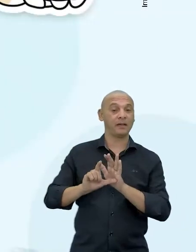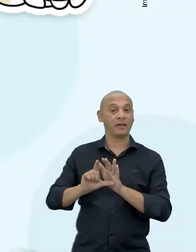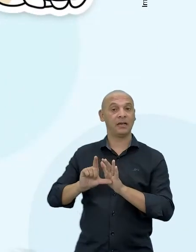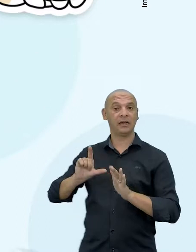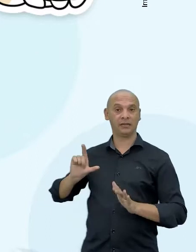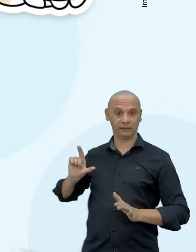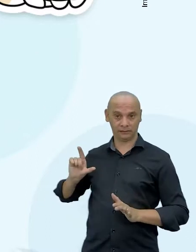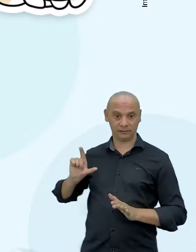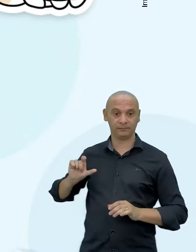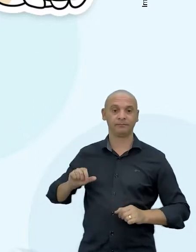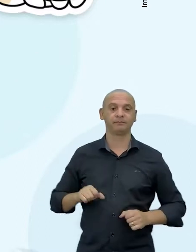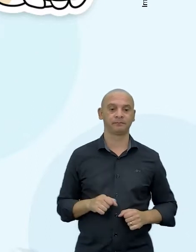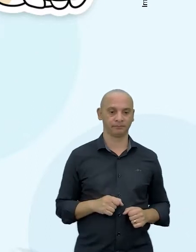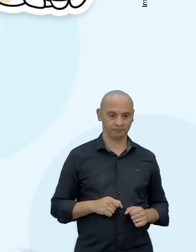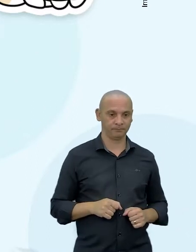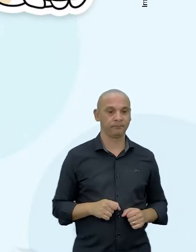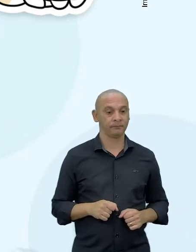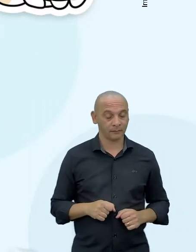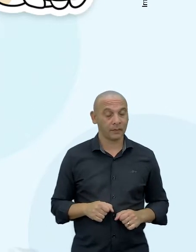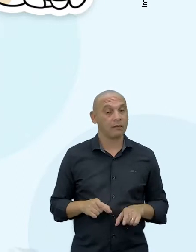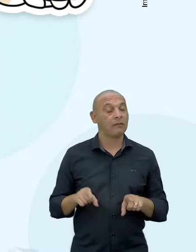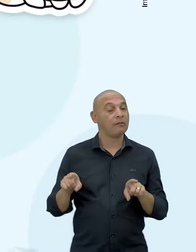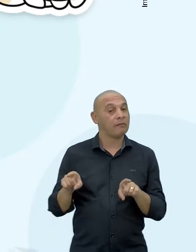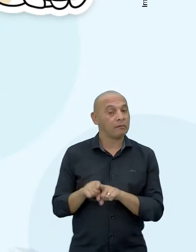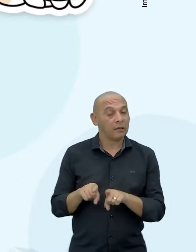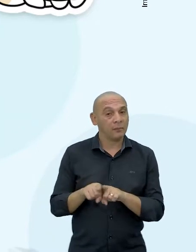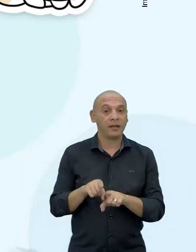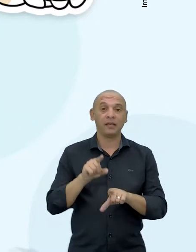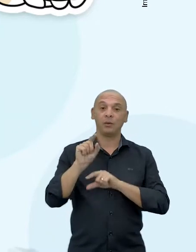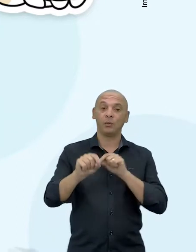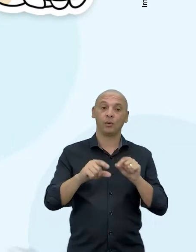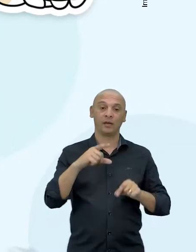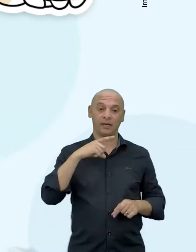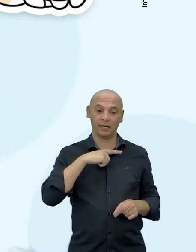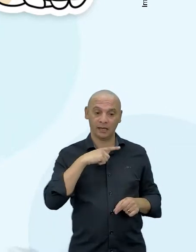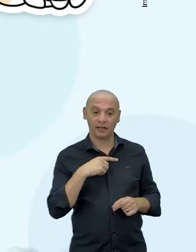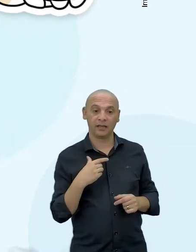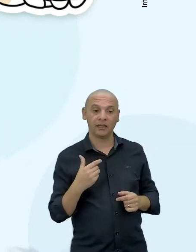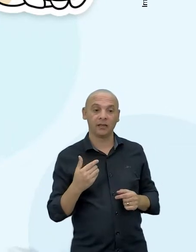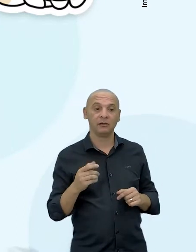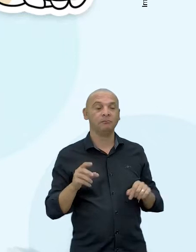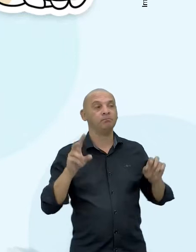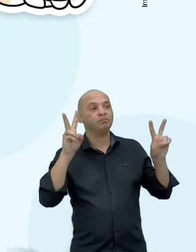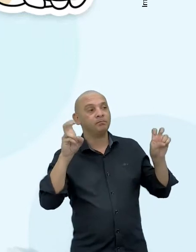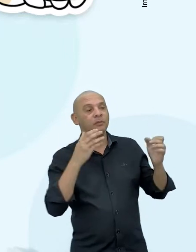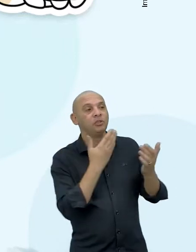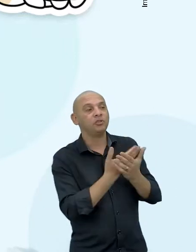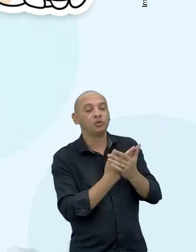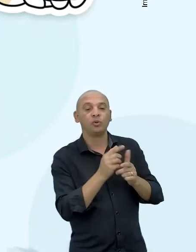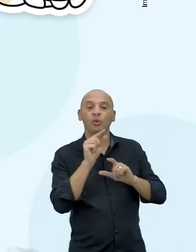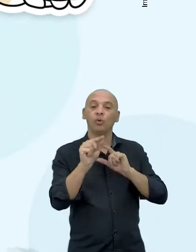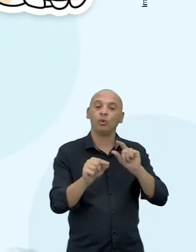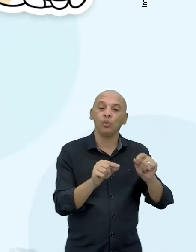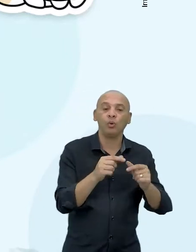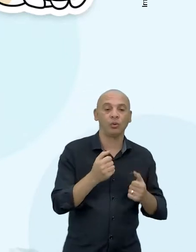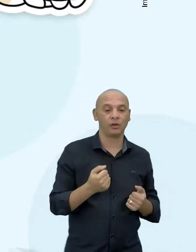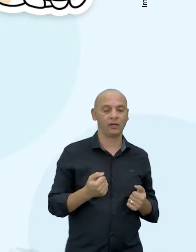por que que você está fazendo isso, né? E, portanto, você precisa preparar tudo isso antes de você iniciar a sua própria pesquisa.